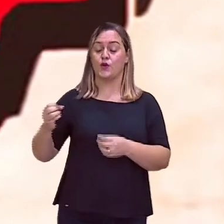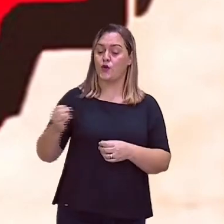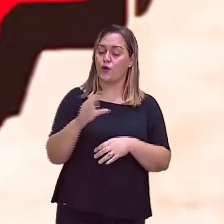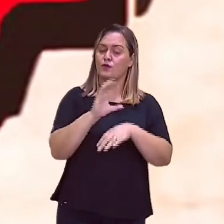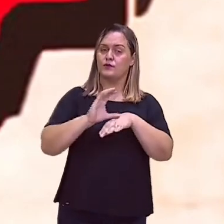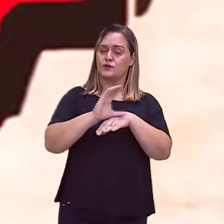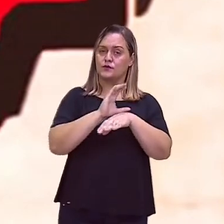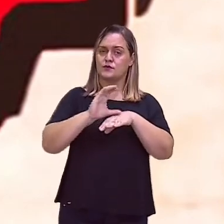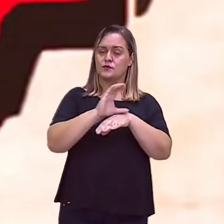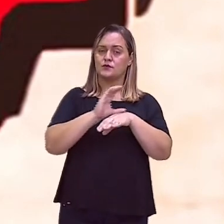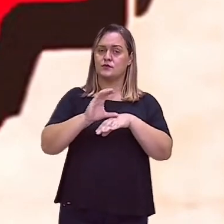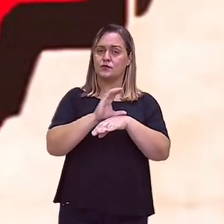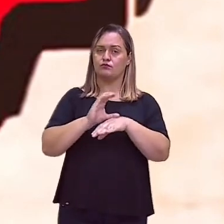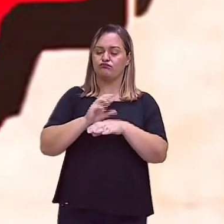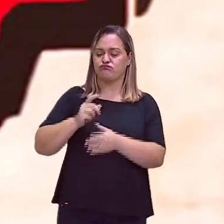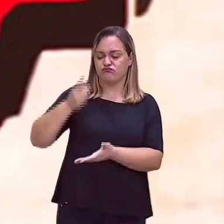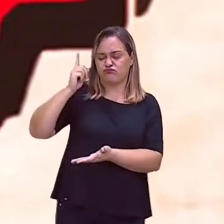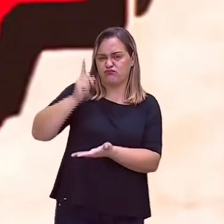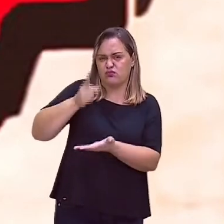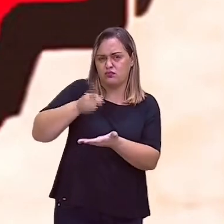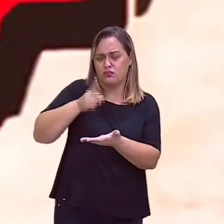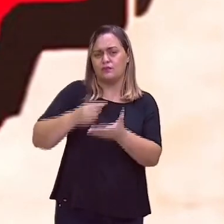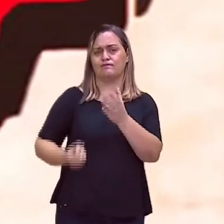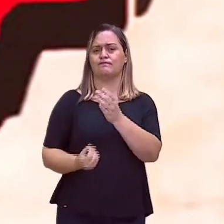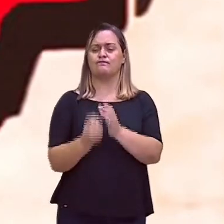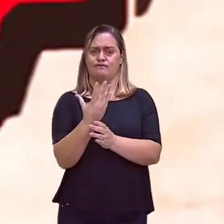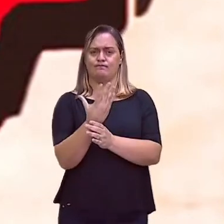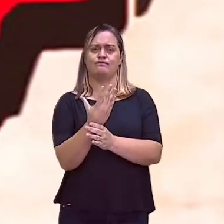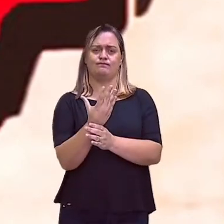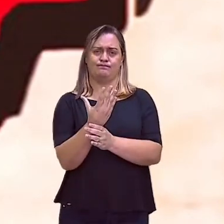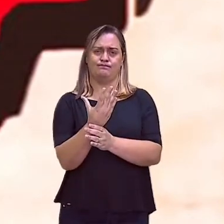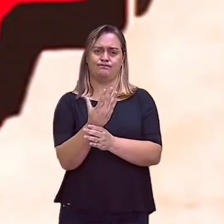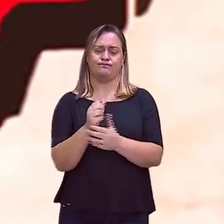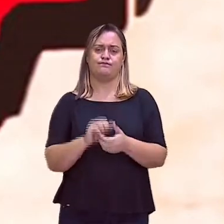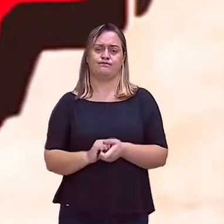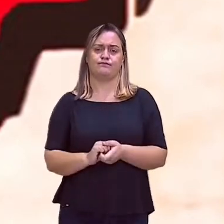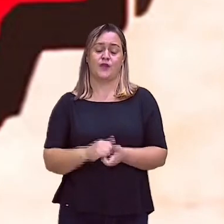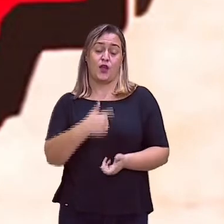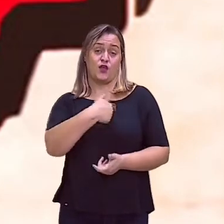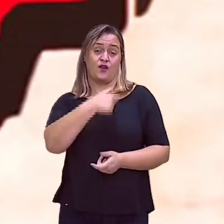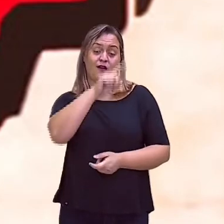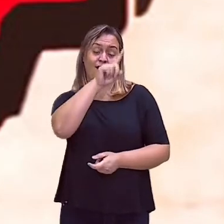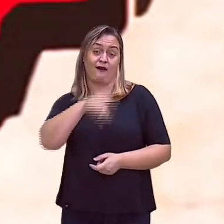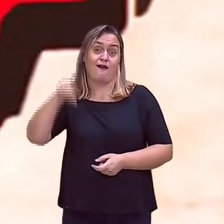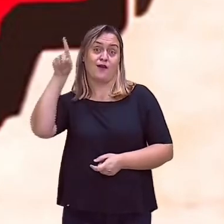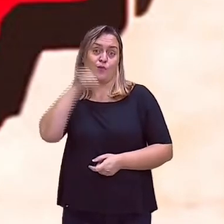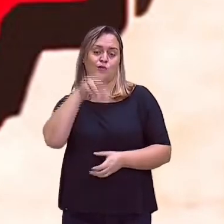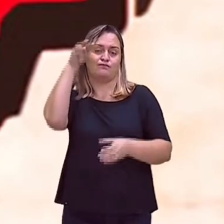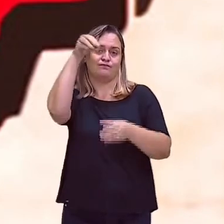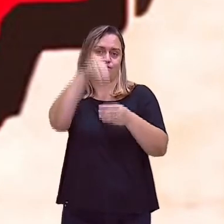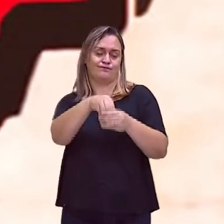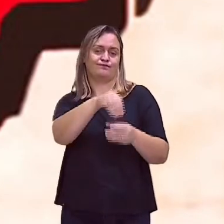seja, imposta, e Vargas anulou a eleição presidencial que aconteceria em